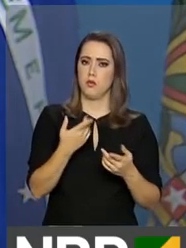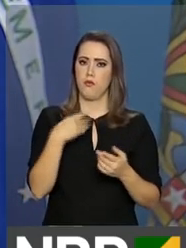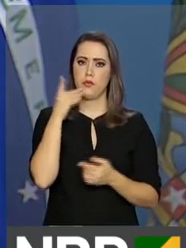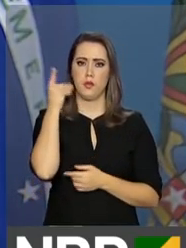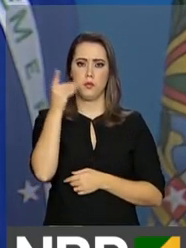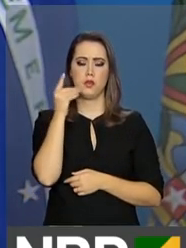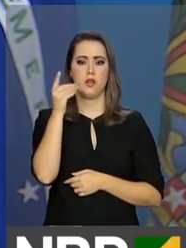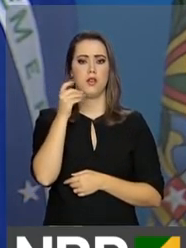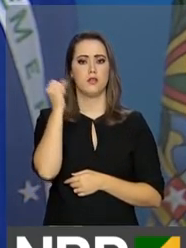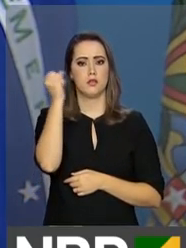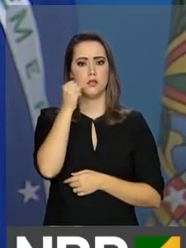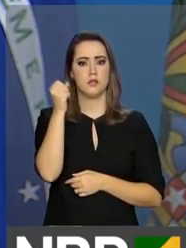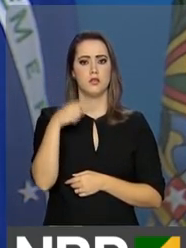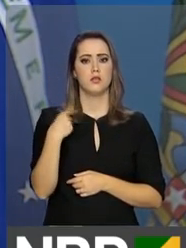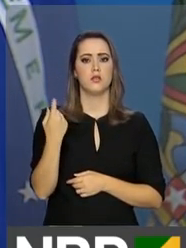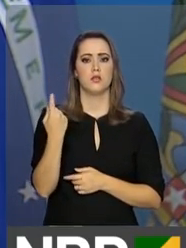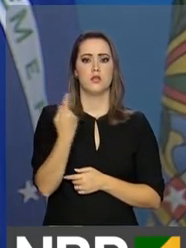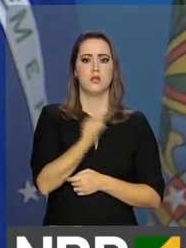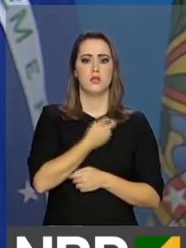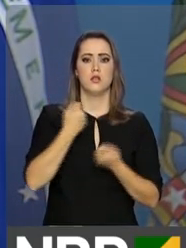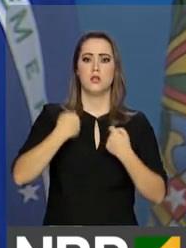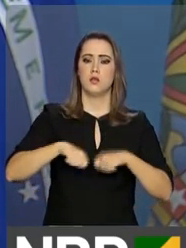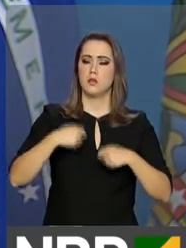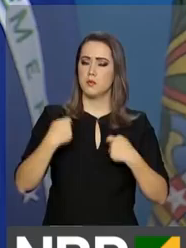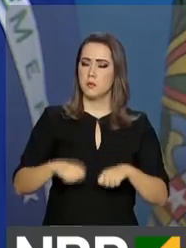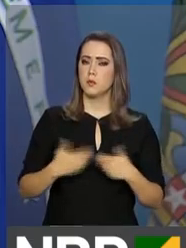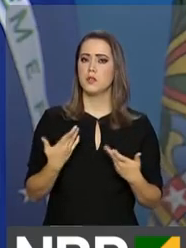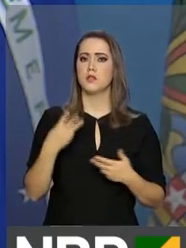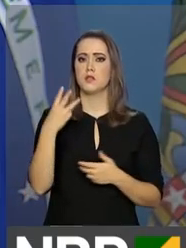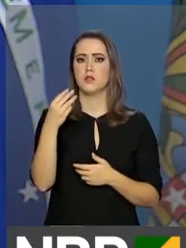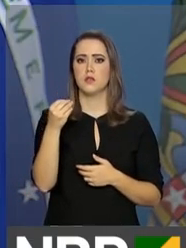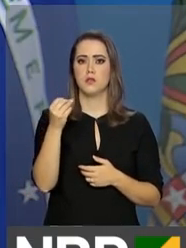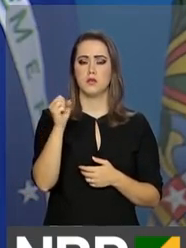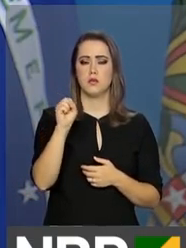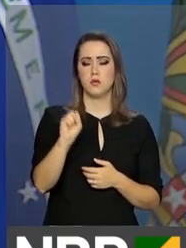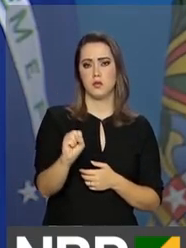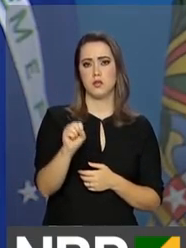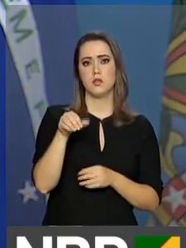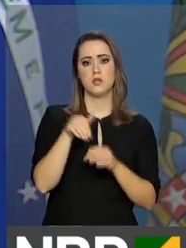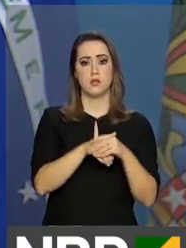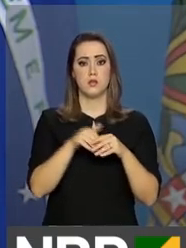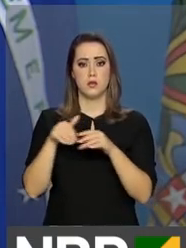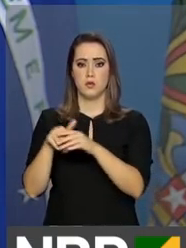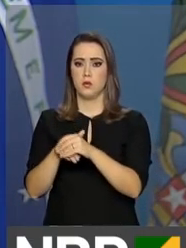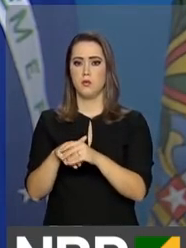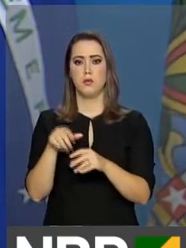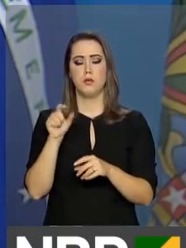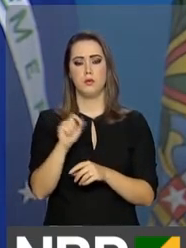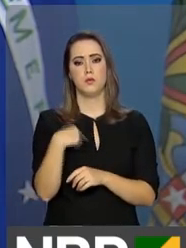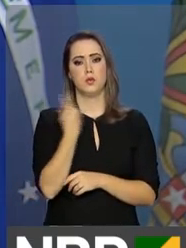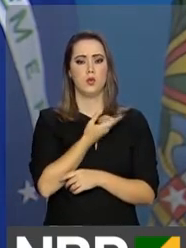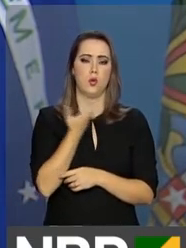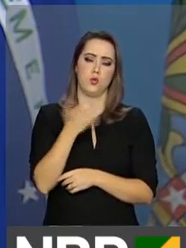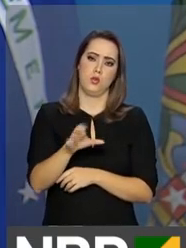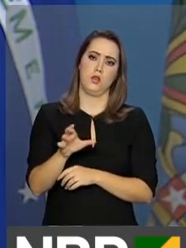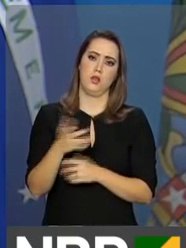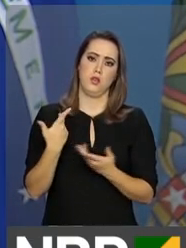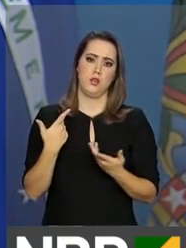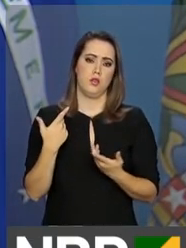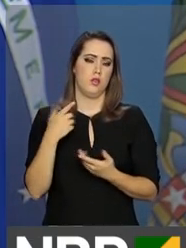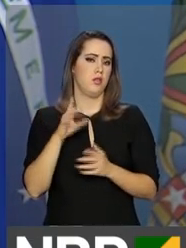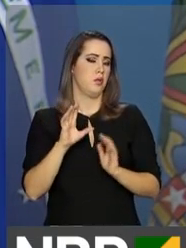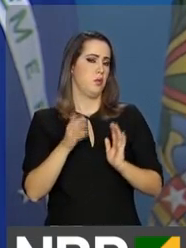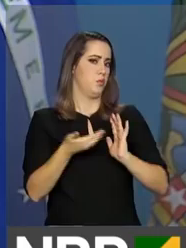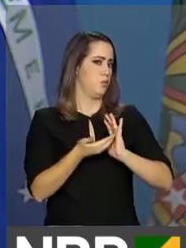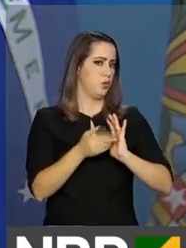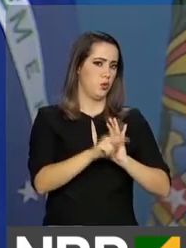tivermos os 308 votos, não vamos constranger nenhum deputado. Nem nós queremos, nem o Rodrigo